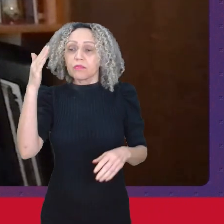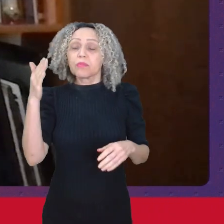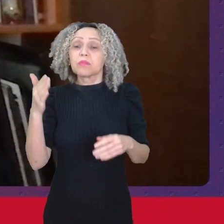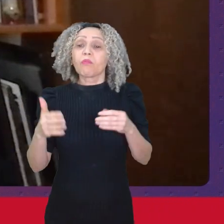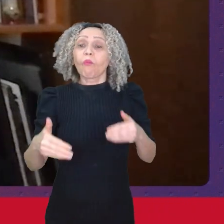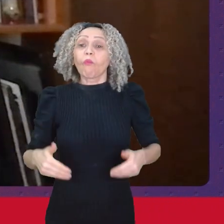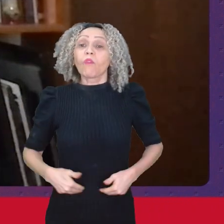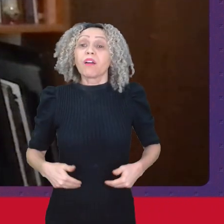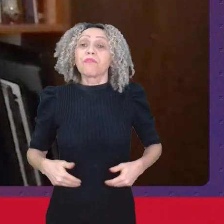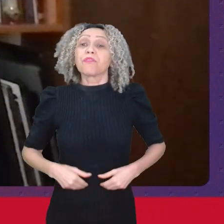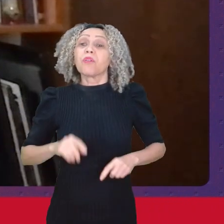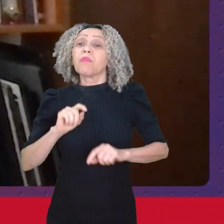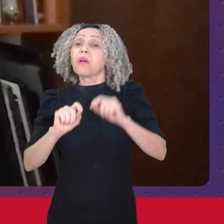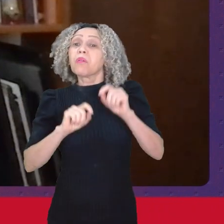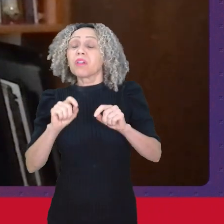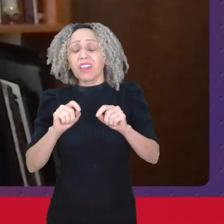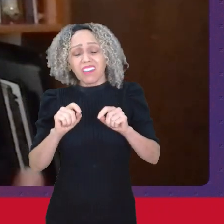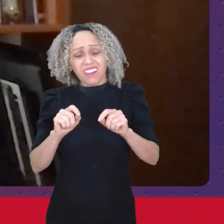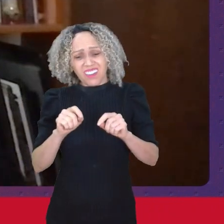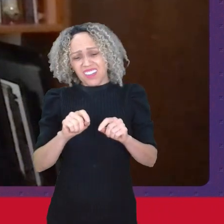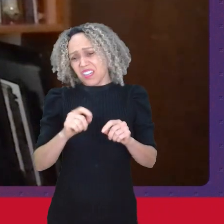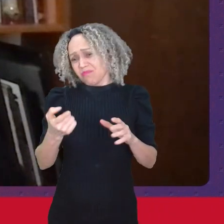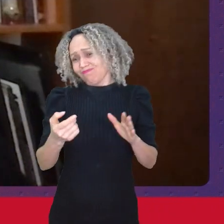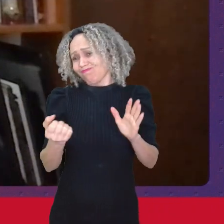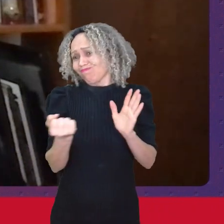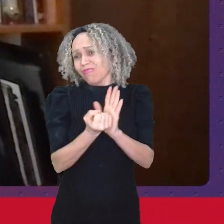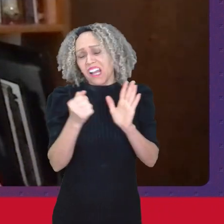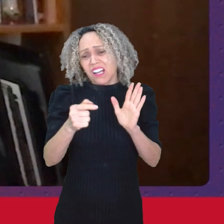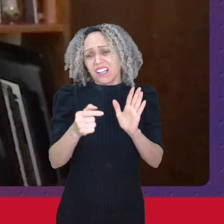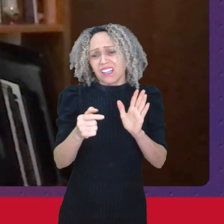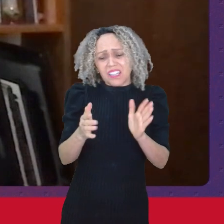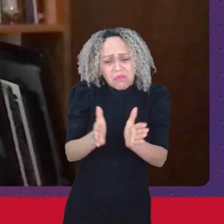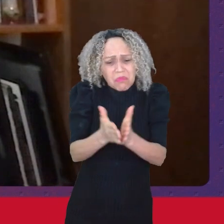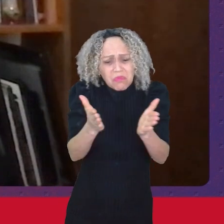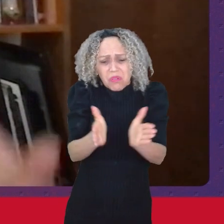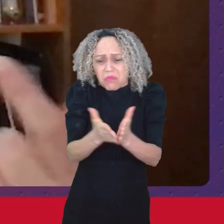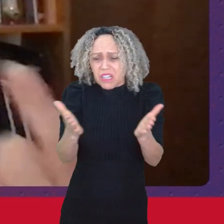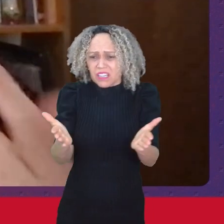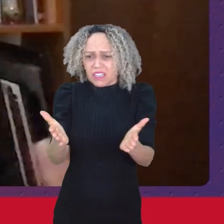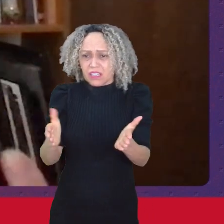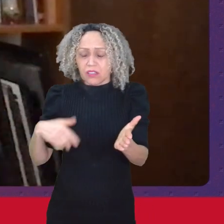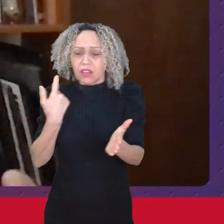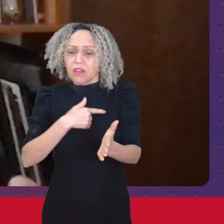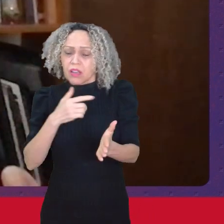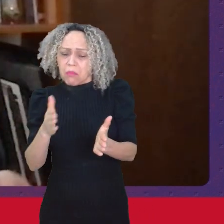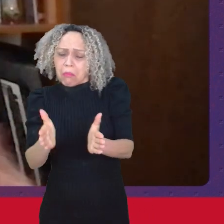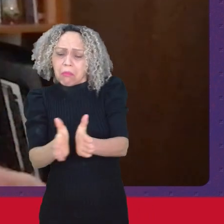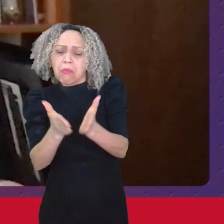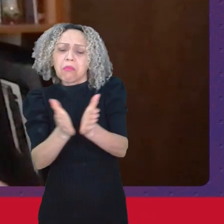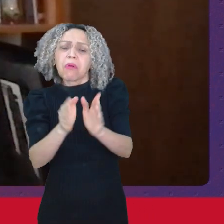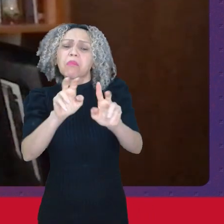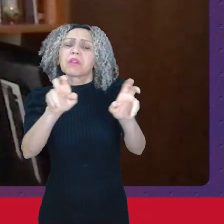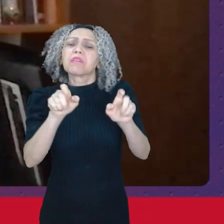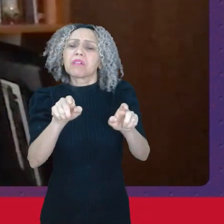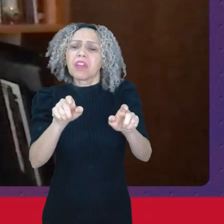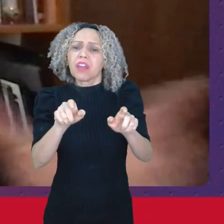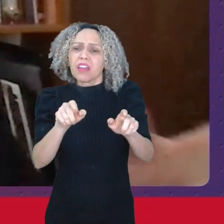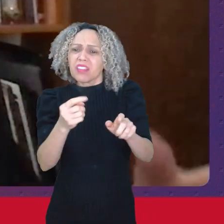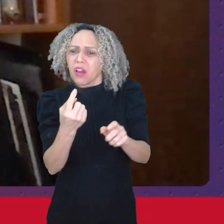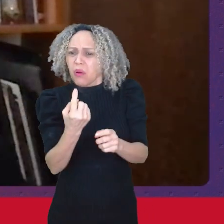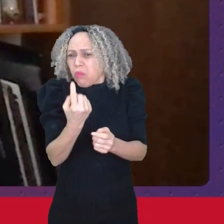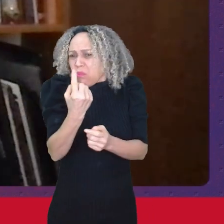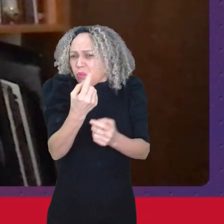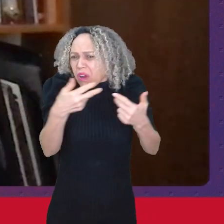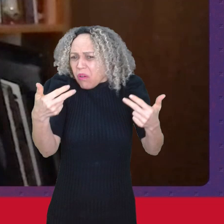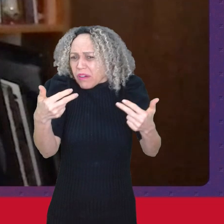né? Quando a gente fala de fome, fala de pobreza, não são eventos simples e não são causados por uma única coisa. São um